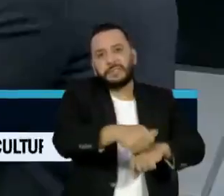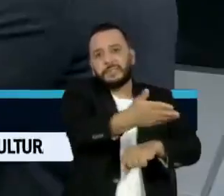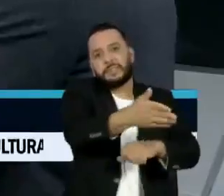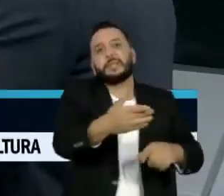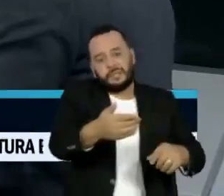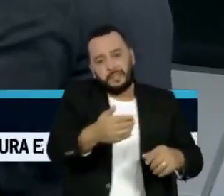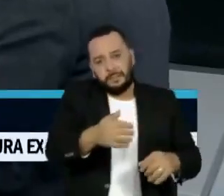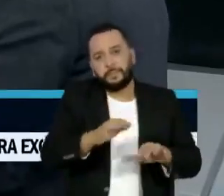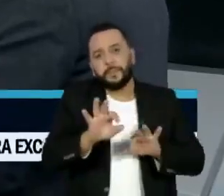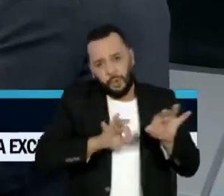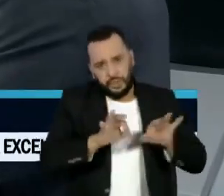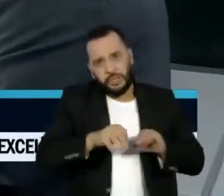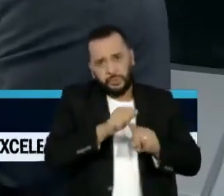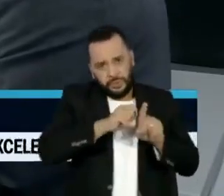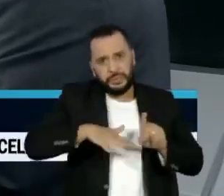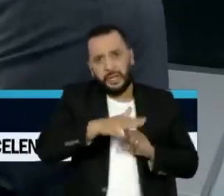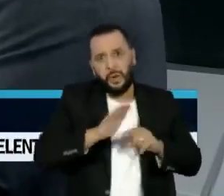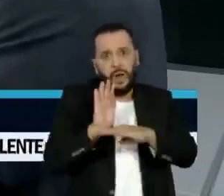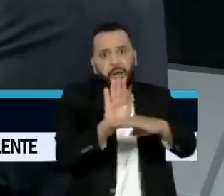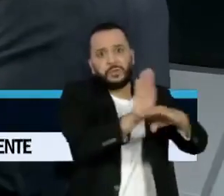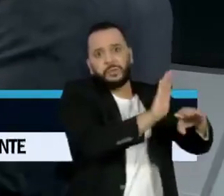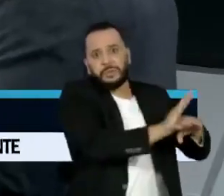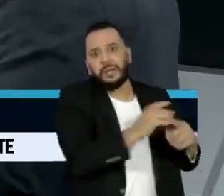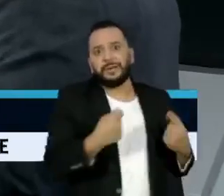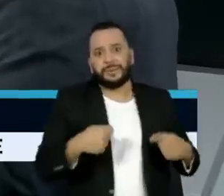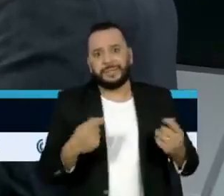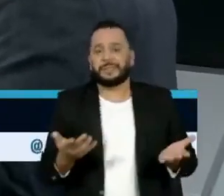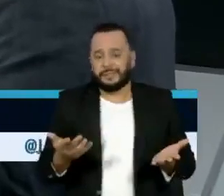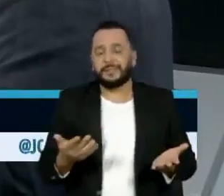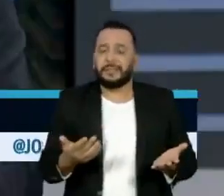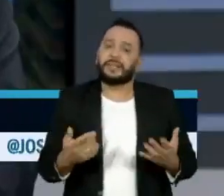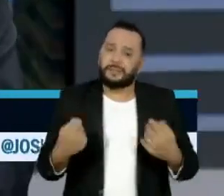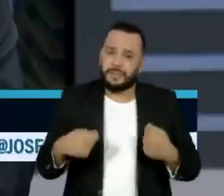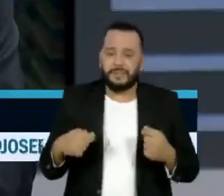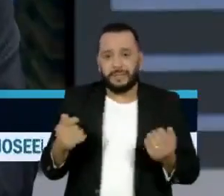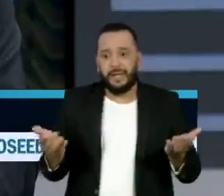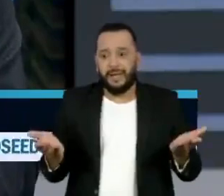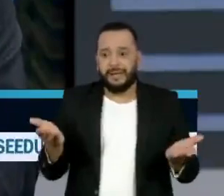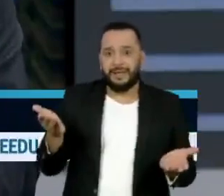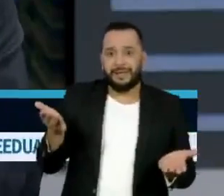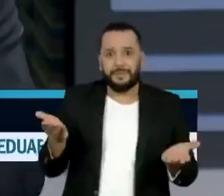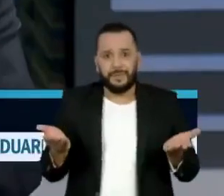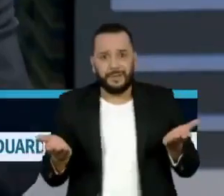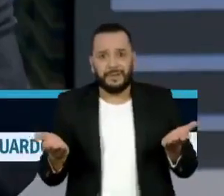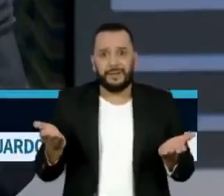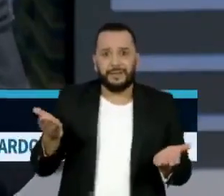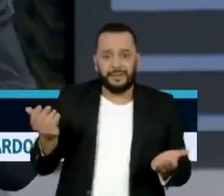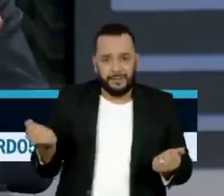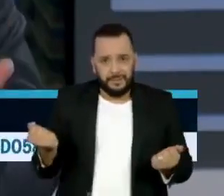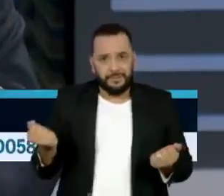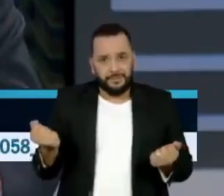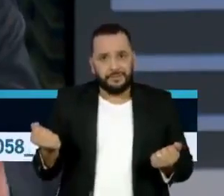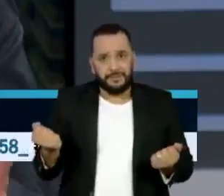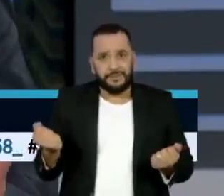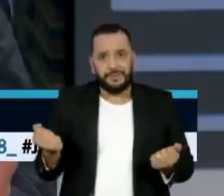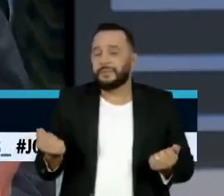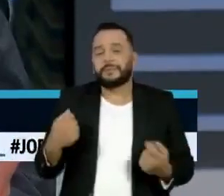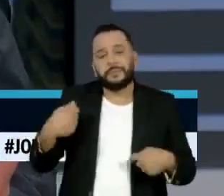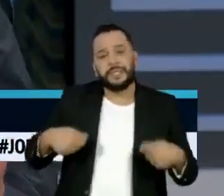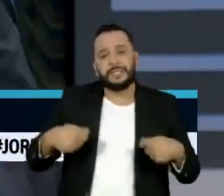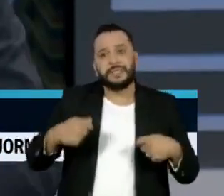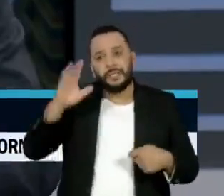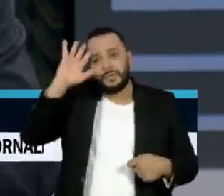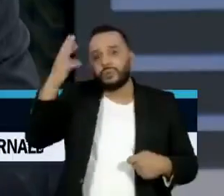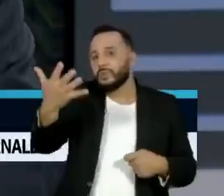requer programas sociais. Então, são duas coisas que precisam ser feitas. E é preciso encarar e encontrar fontes